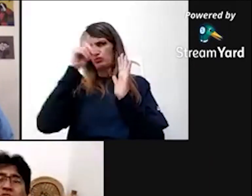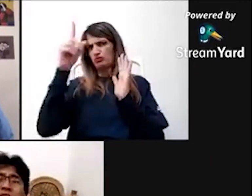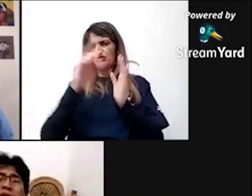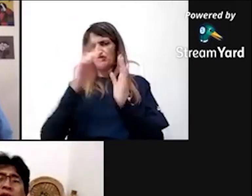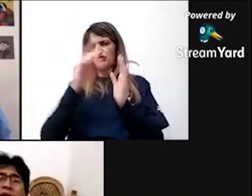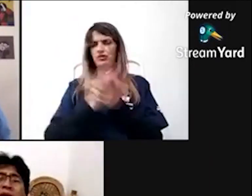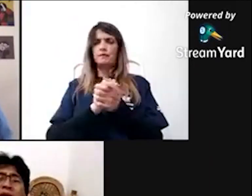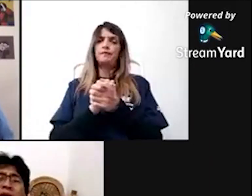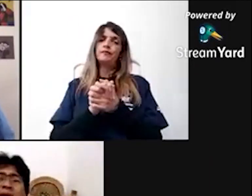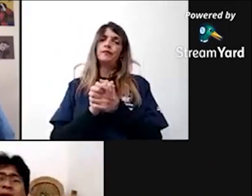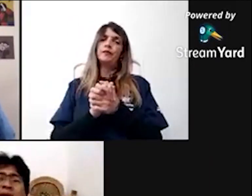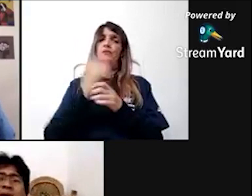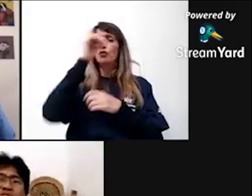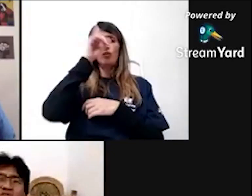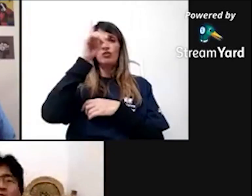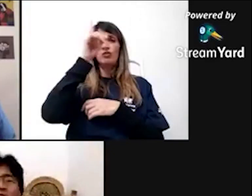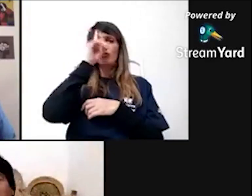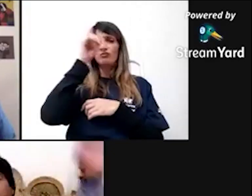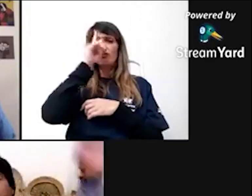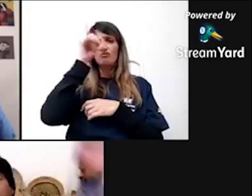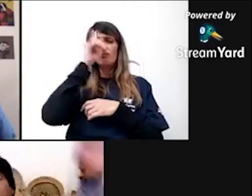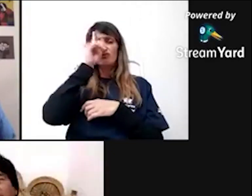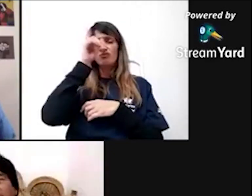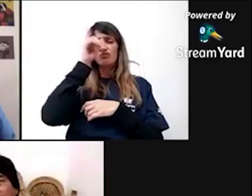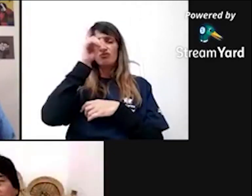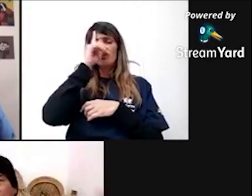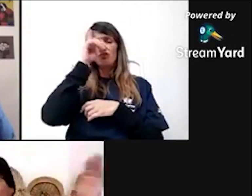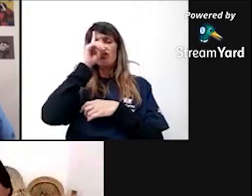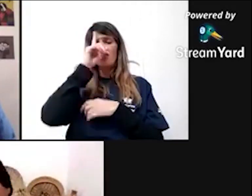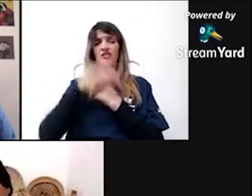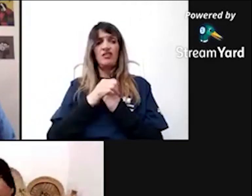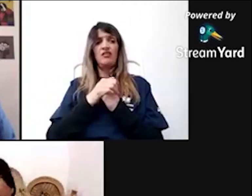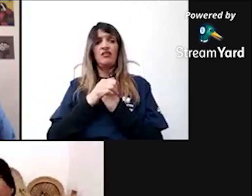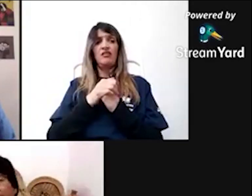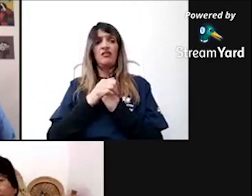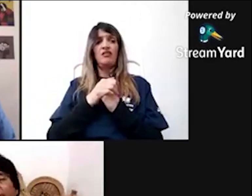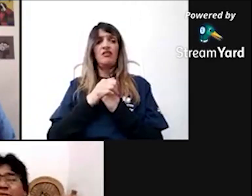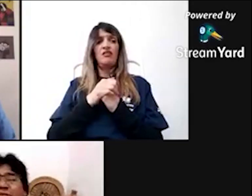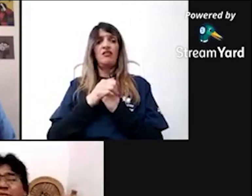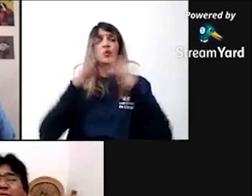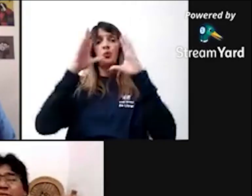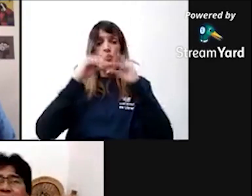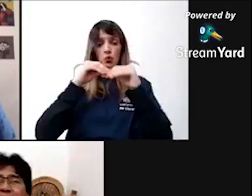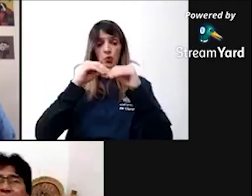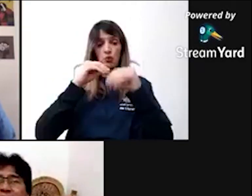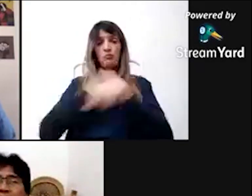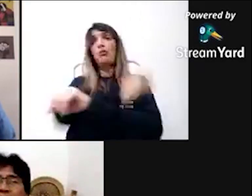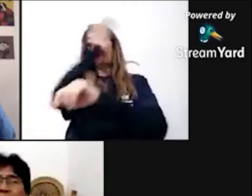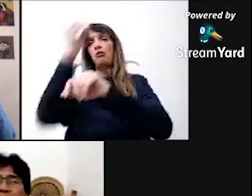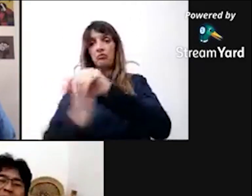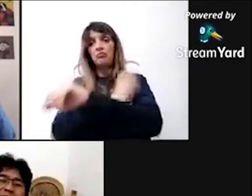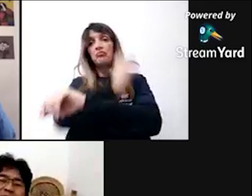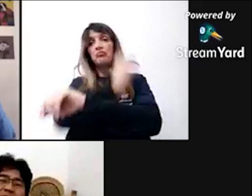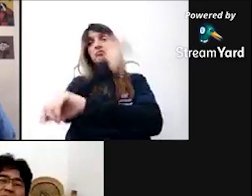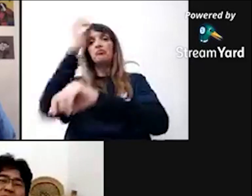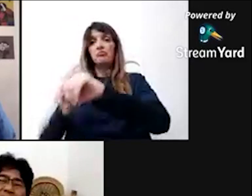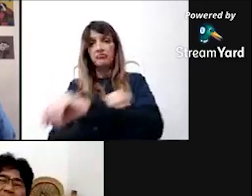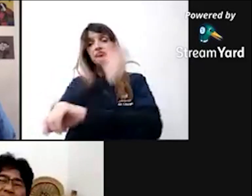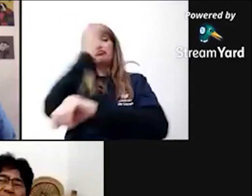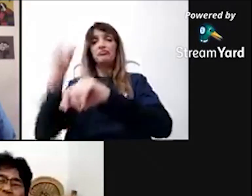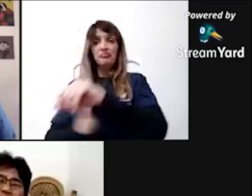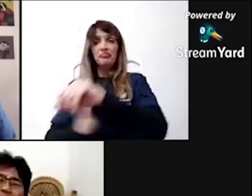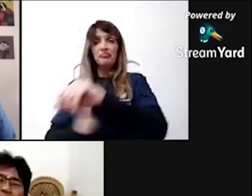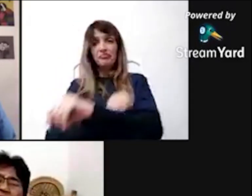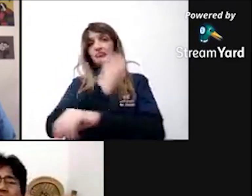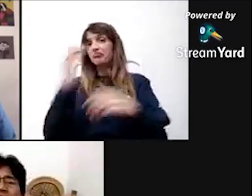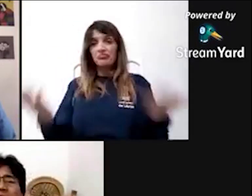Todo dia é Dio. O sol vem, vai, vem à noite, vai, vai, vai, volta. Mesmo tendo, acho que